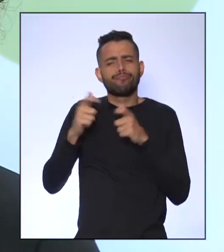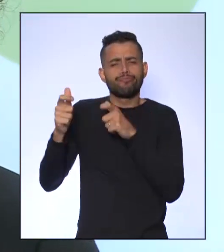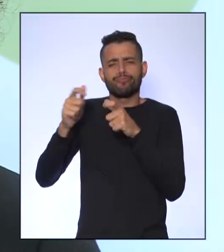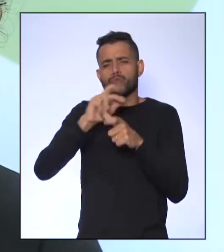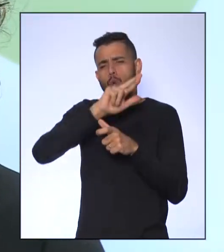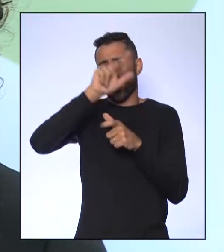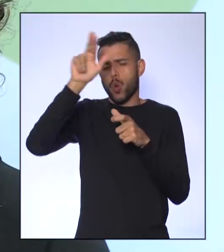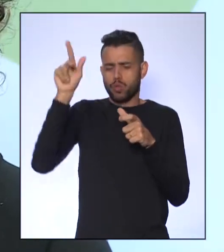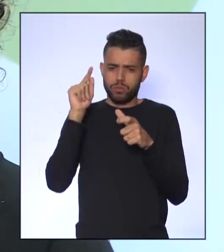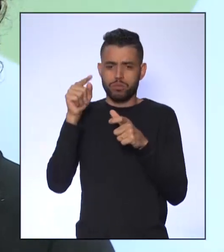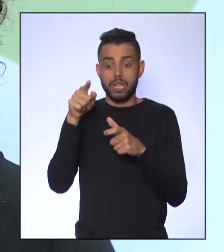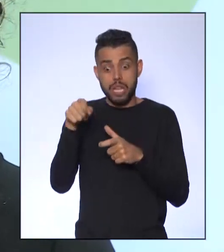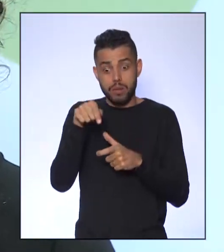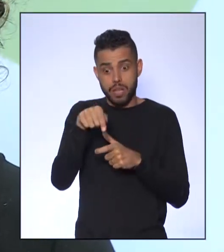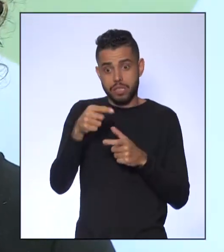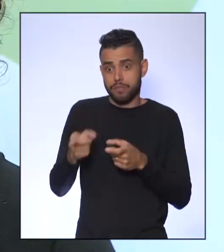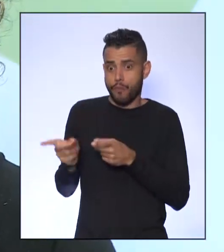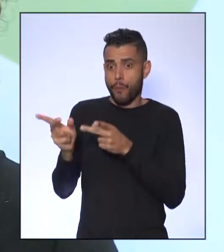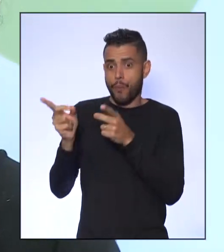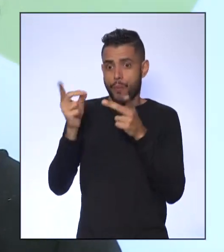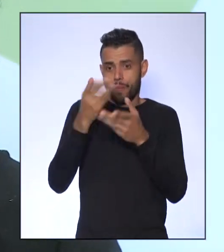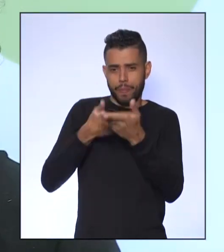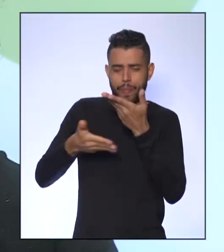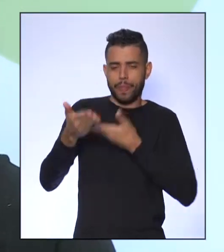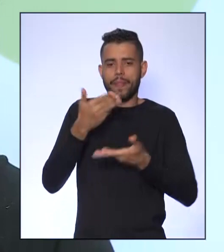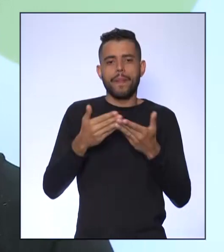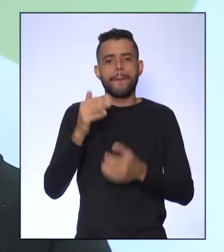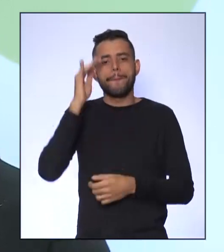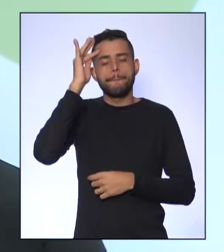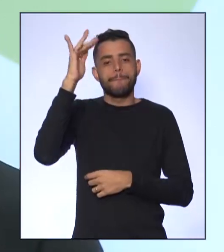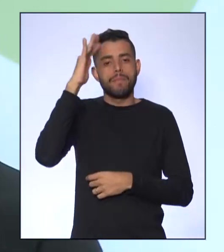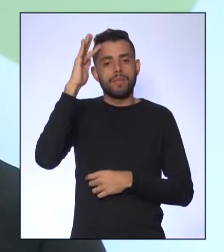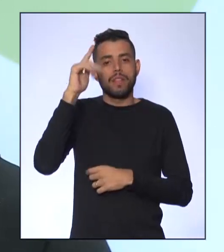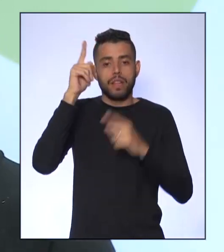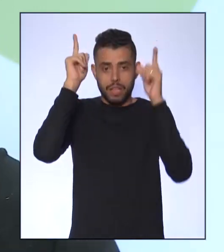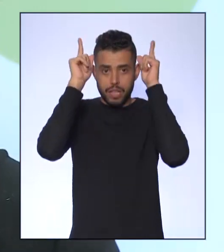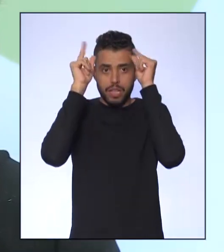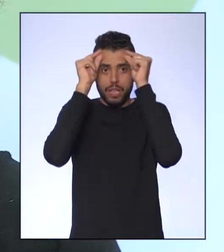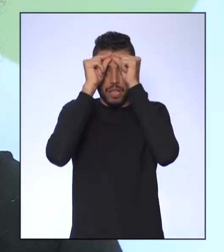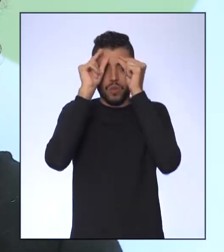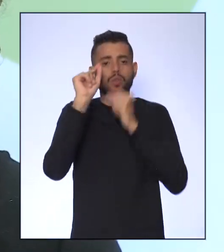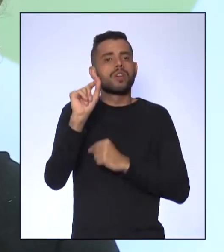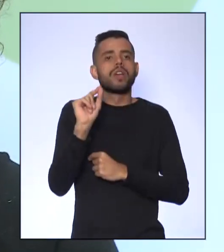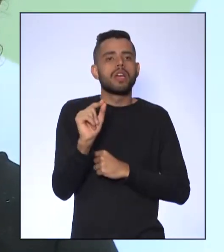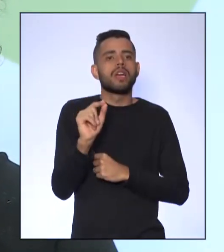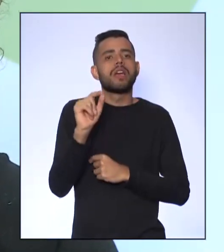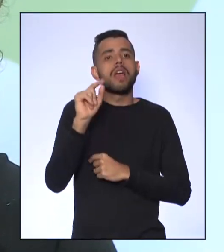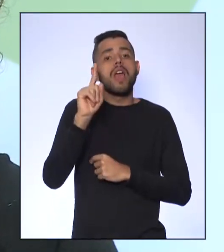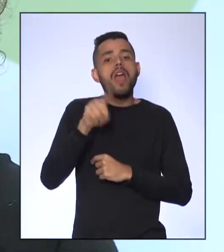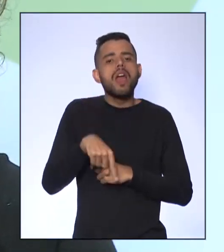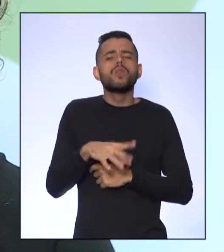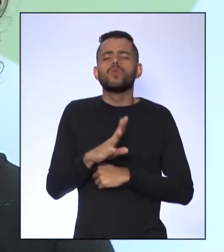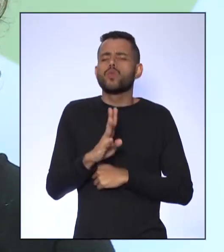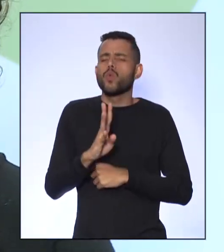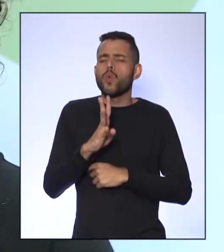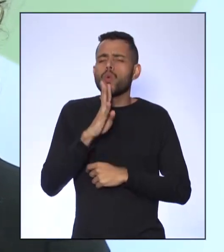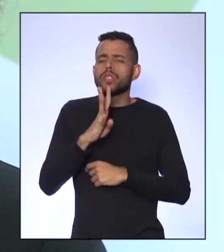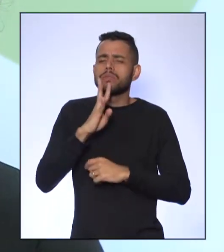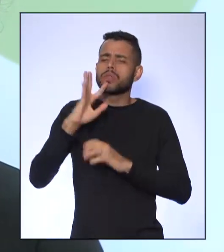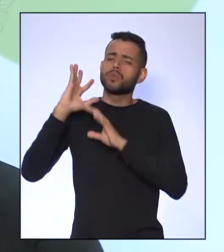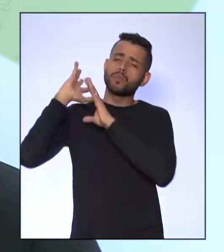grandes comerciantes. E a filosofia grega era uma grande sistematização de todo esse conhecimento que